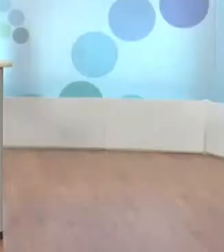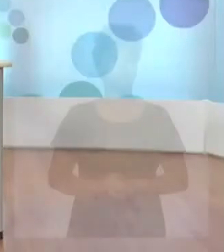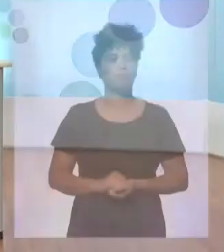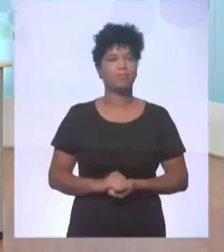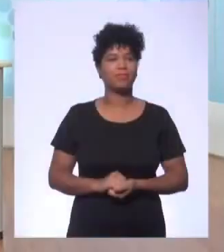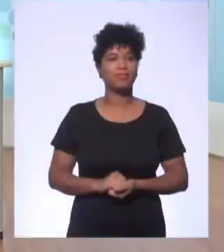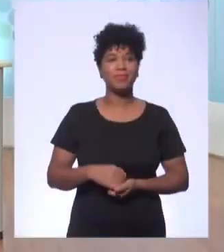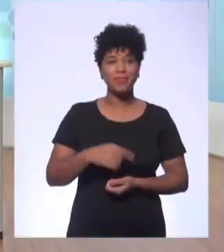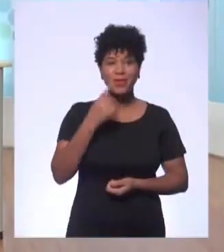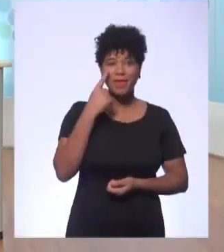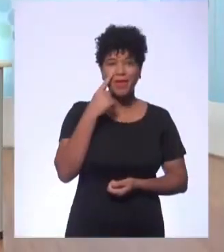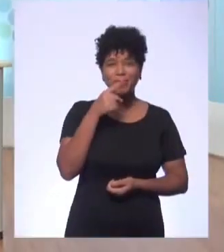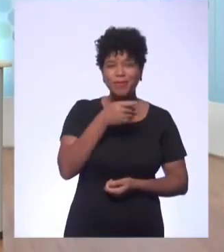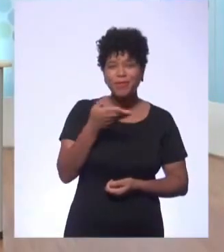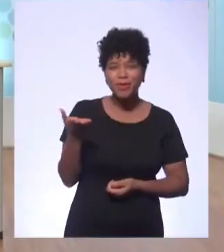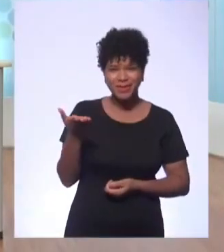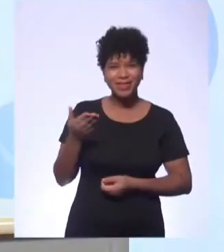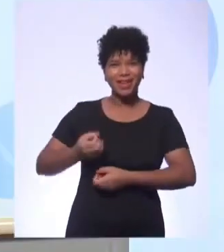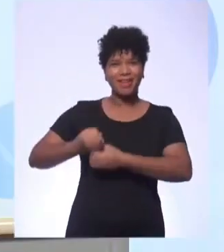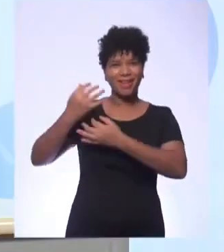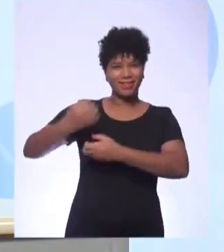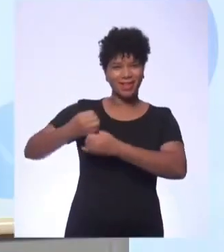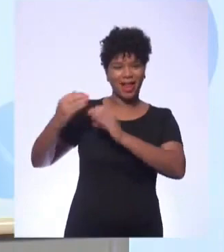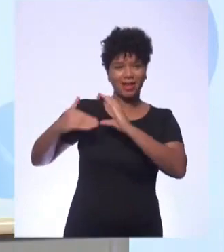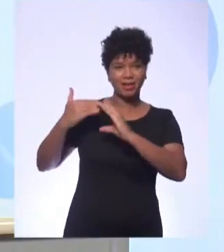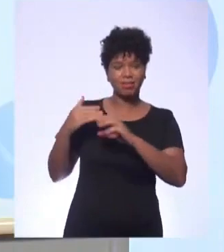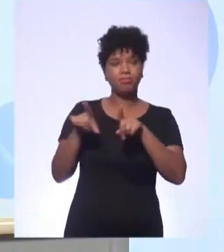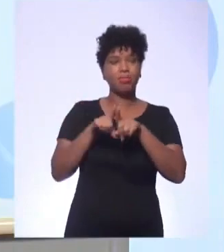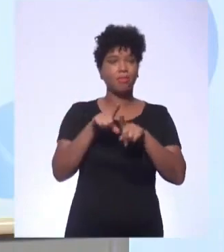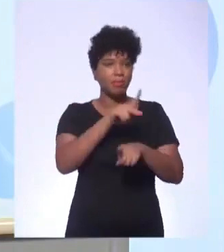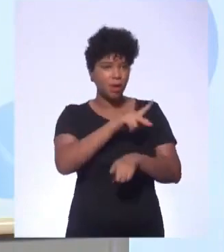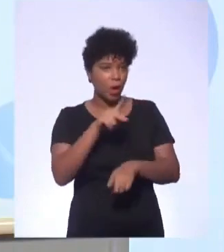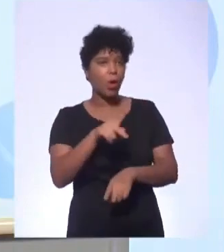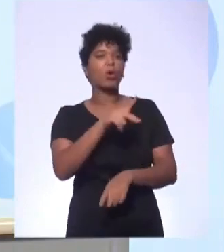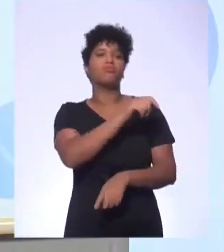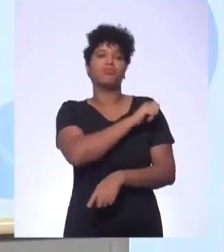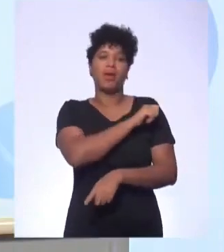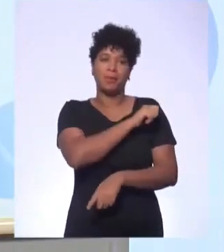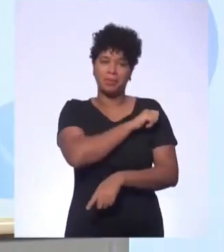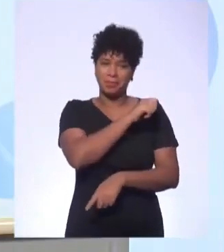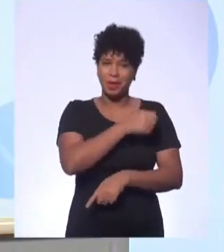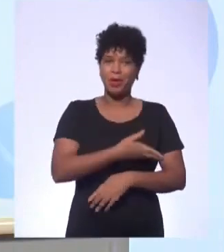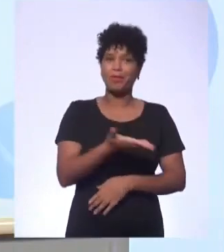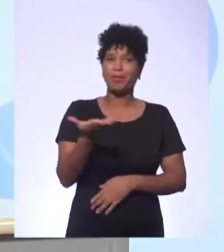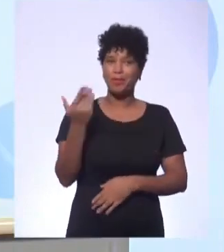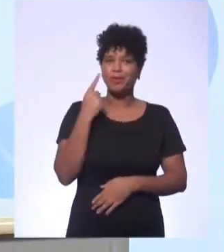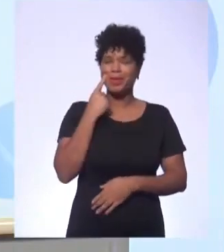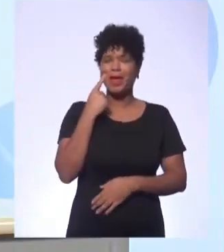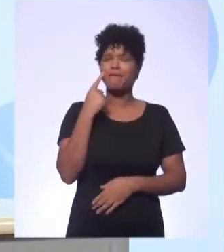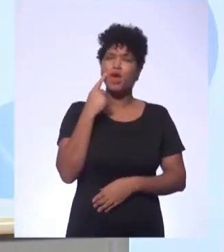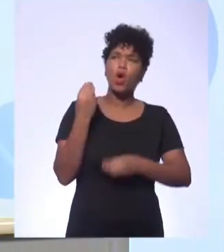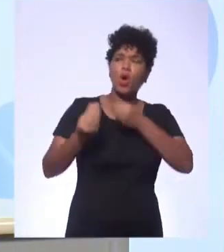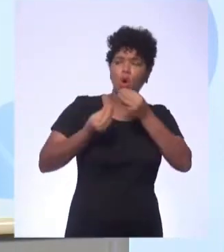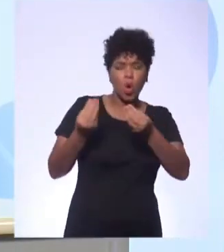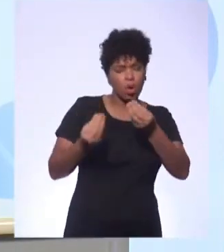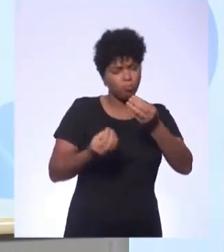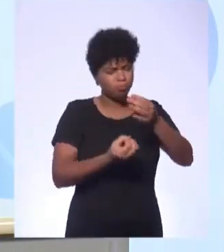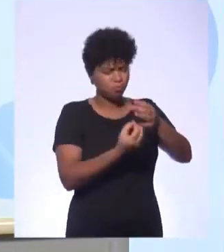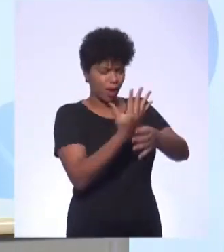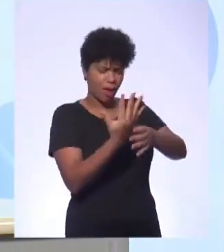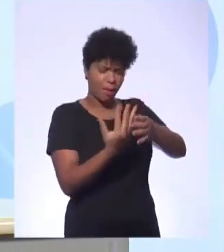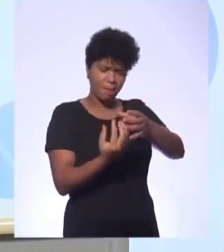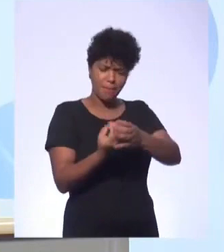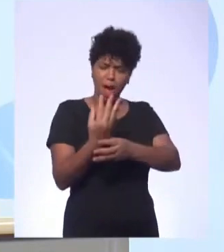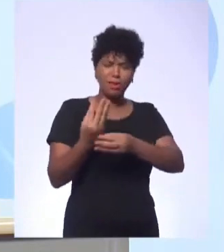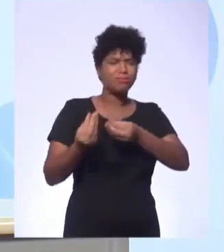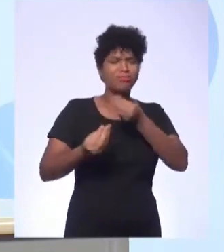E vamos lá, a participação dos nossos alunos e professores aí nessa tarde, falando sobre a criação, criação da arte,